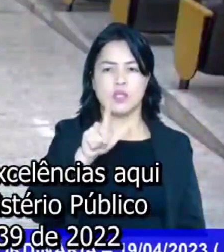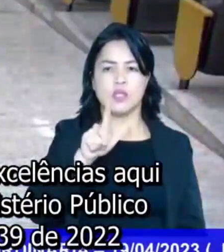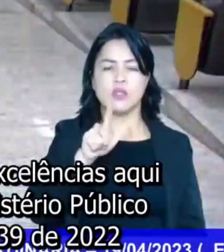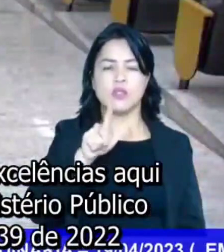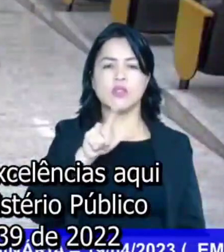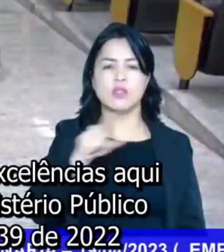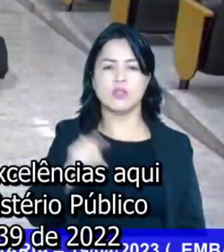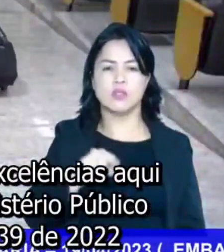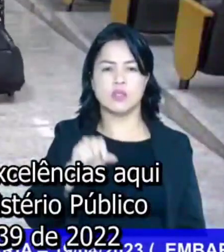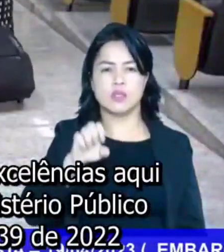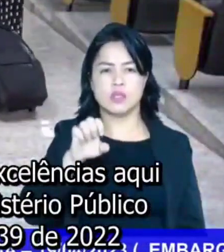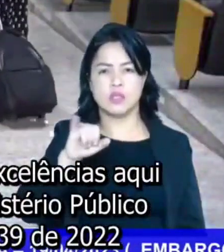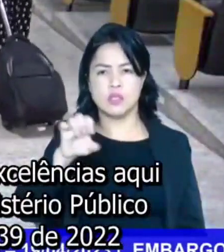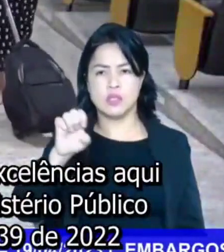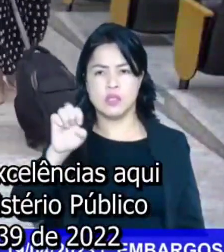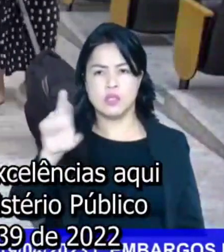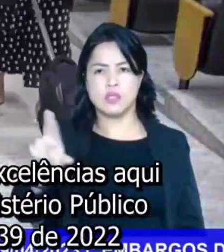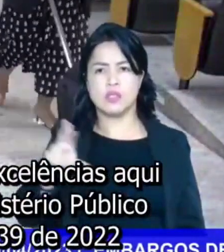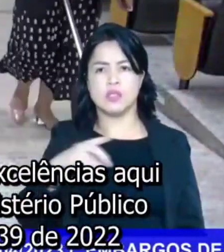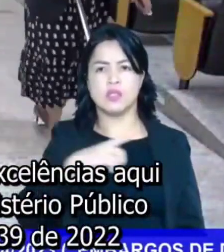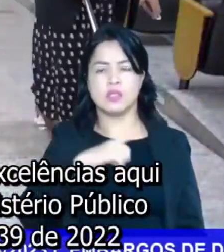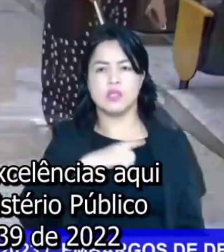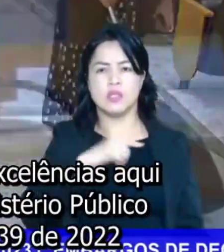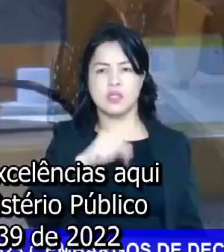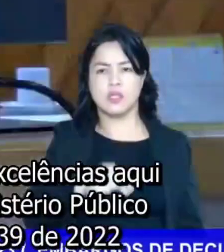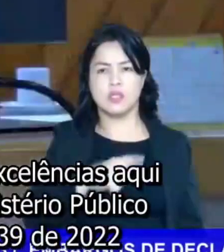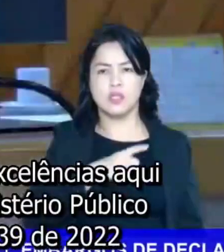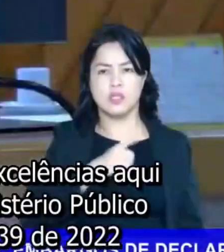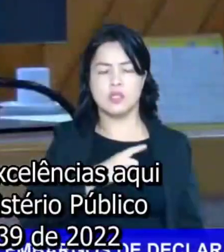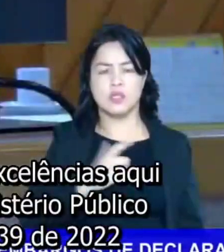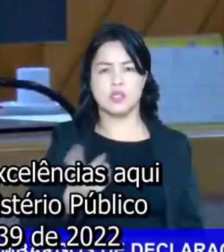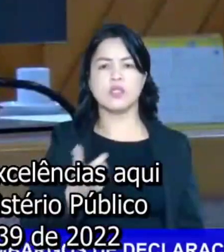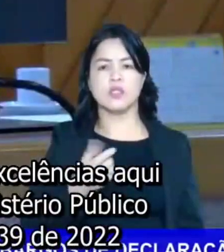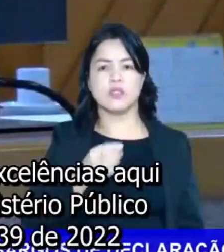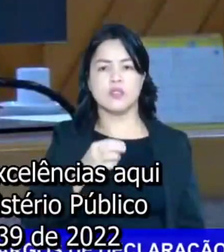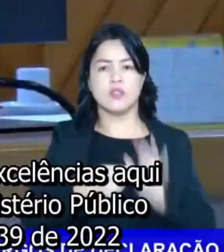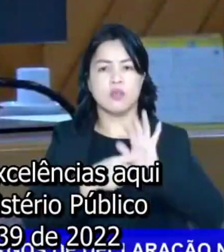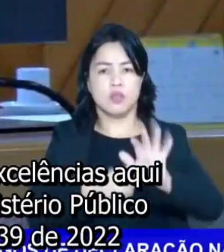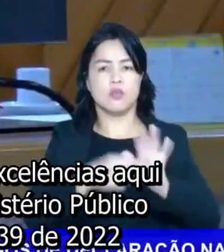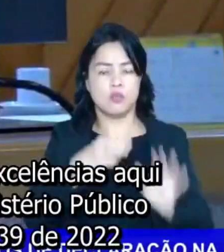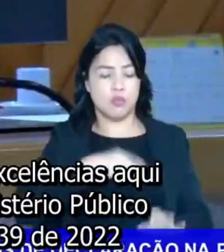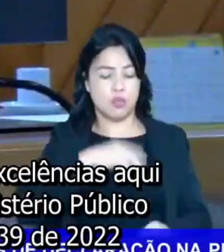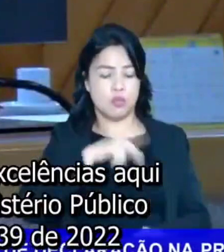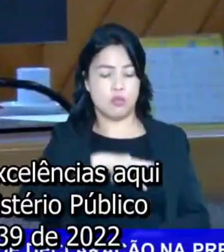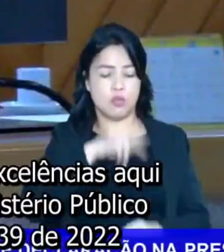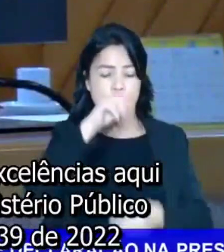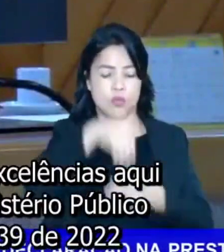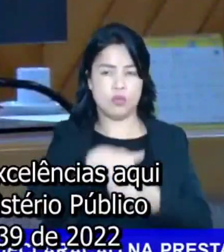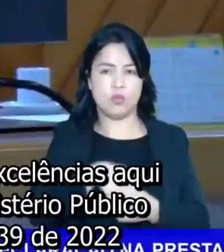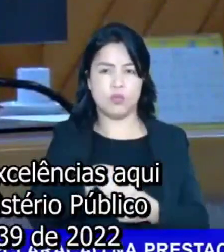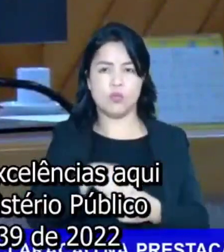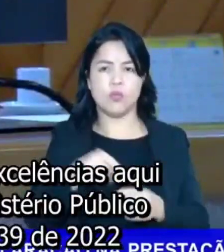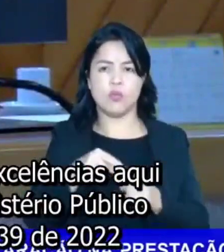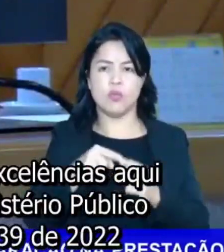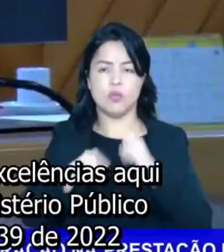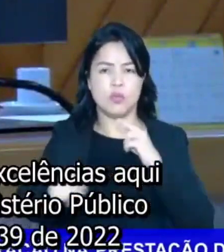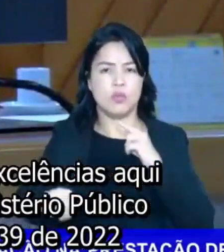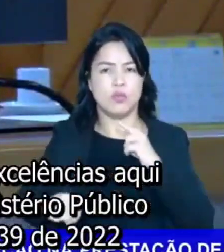Excelências, aqui trata-se de embargo de declaração saindo pelo Ministério Público Eleitoral a sua contra mesa,